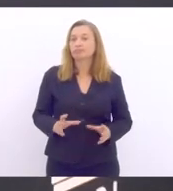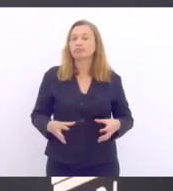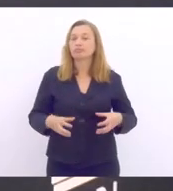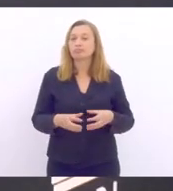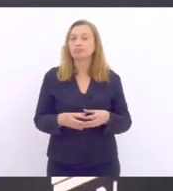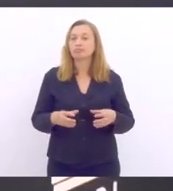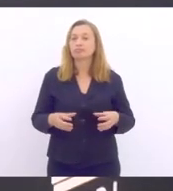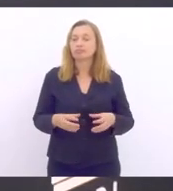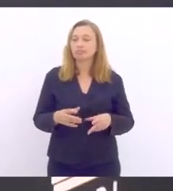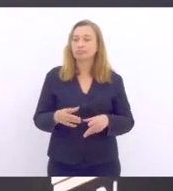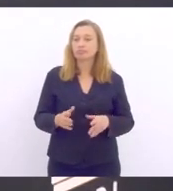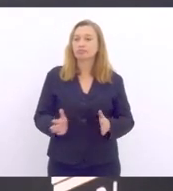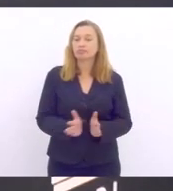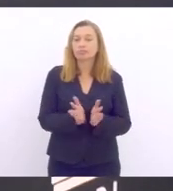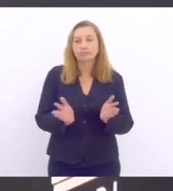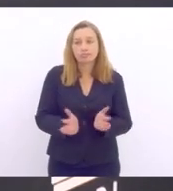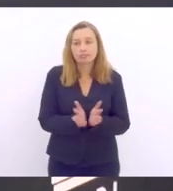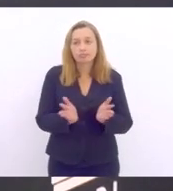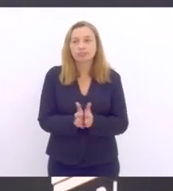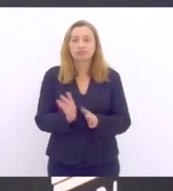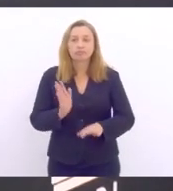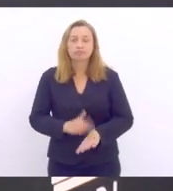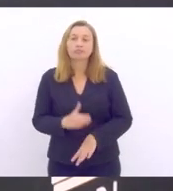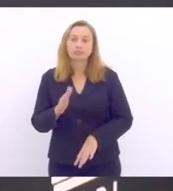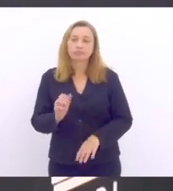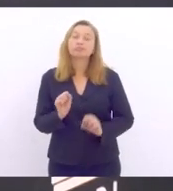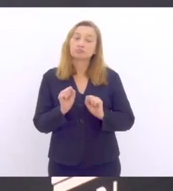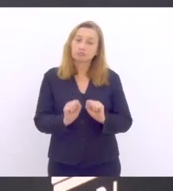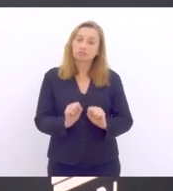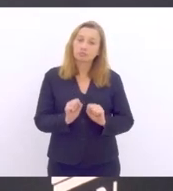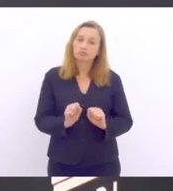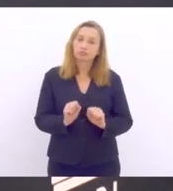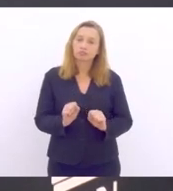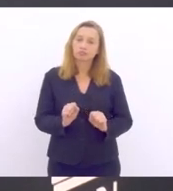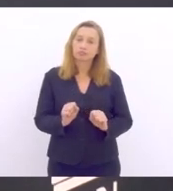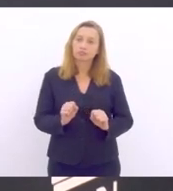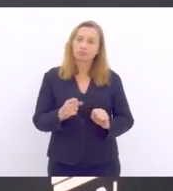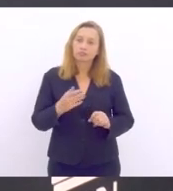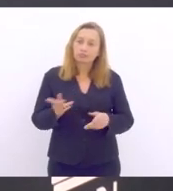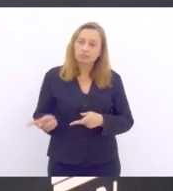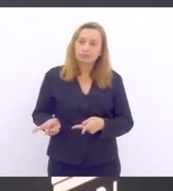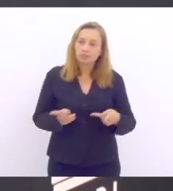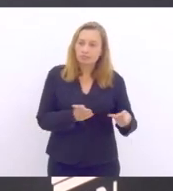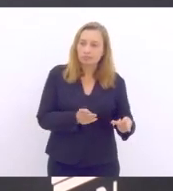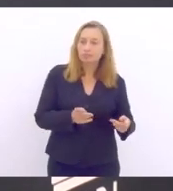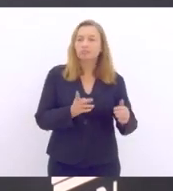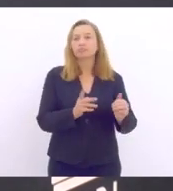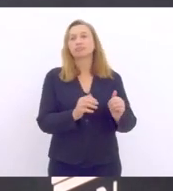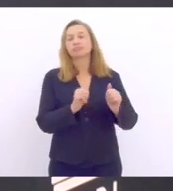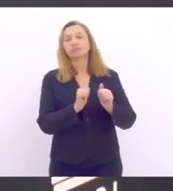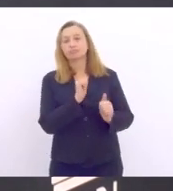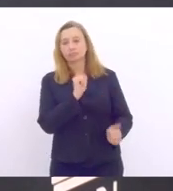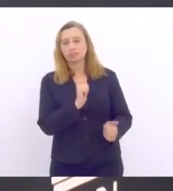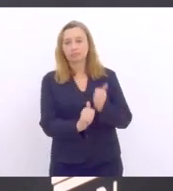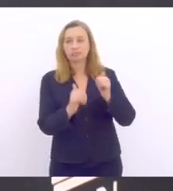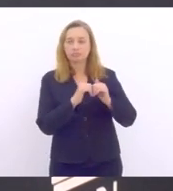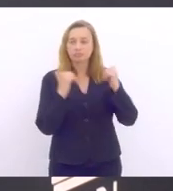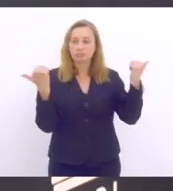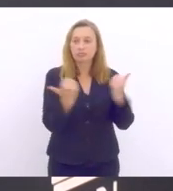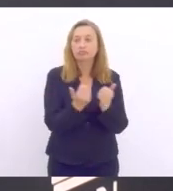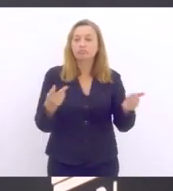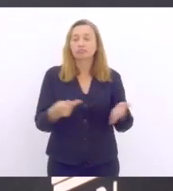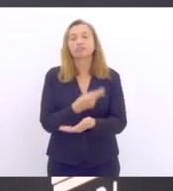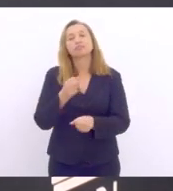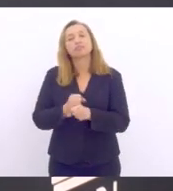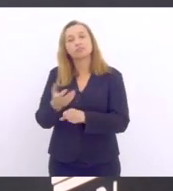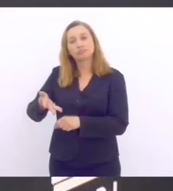populares, para que a população mais pobre possa frequentar com desenvoltura os estados, como já aconteceu no passado.